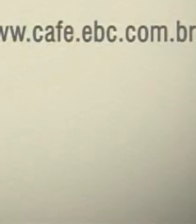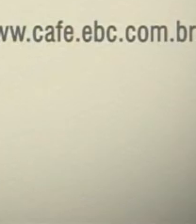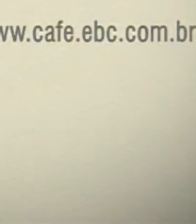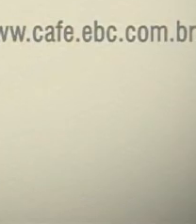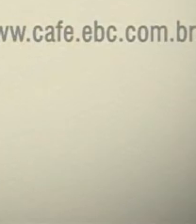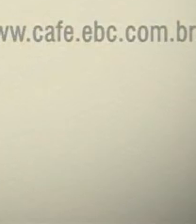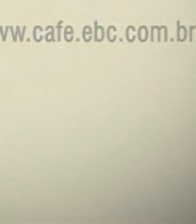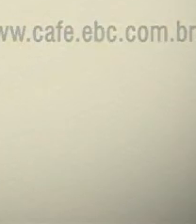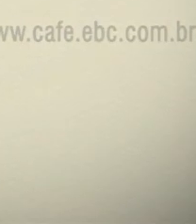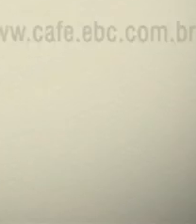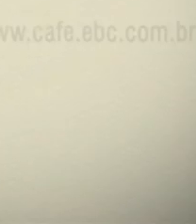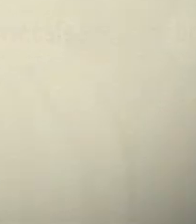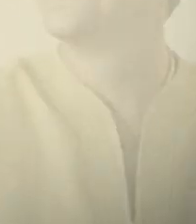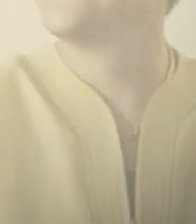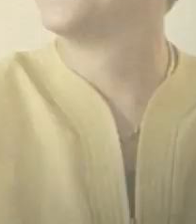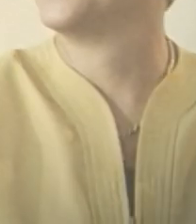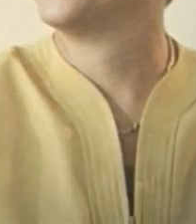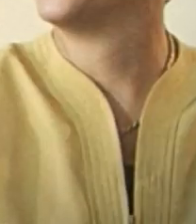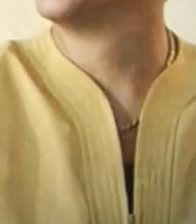www.cafe.com.br